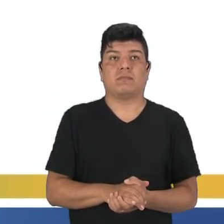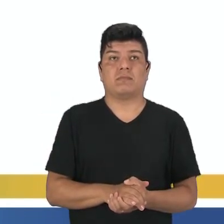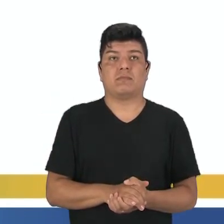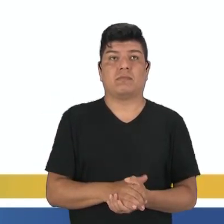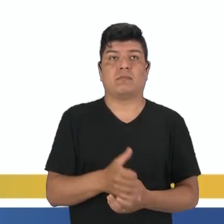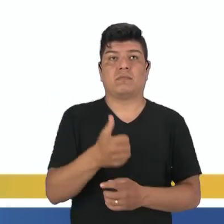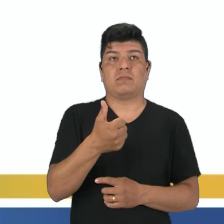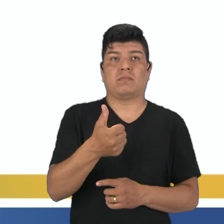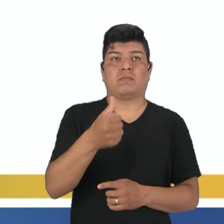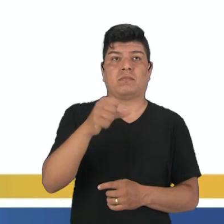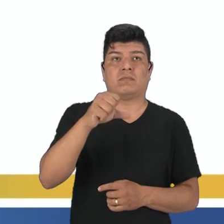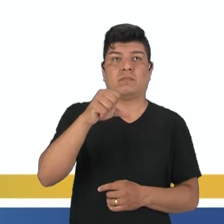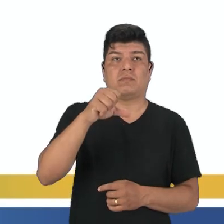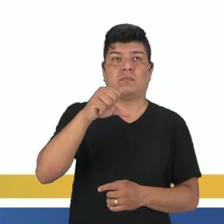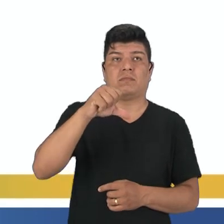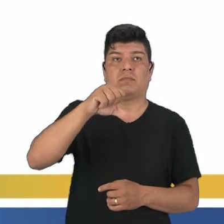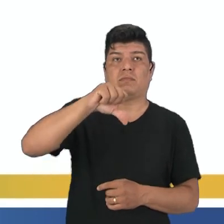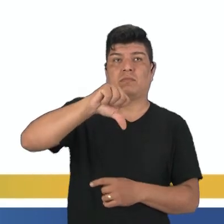aí em